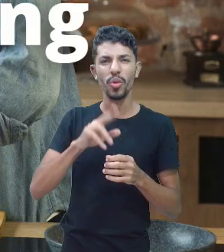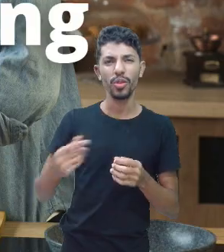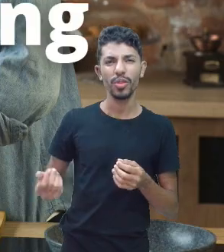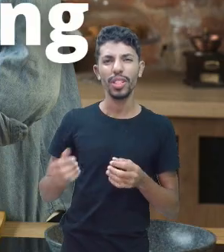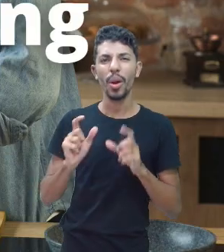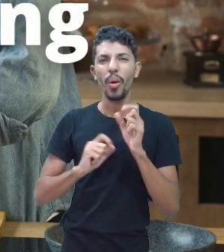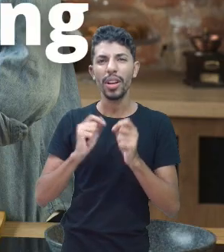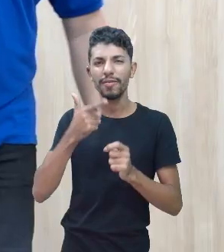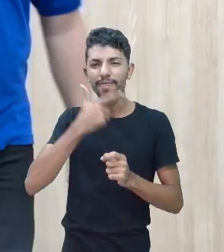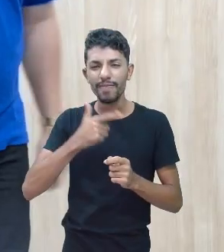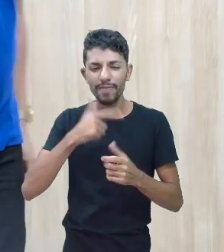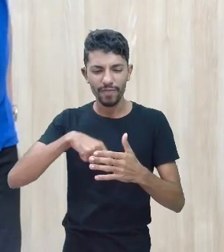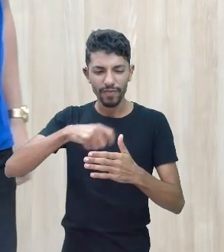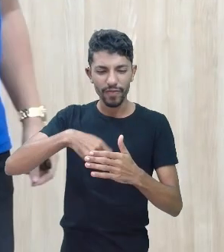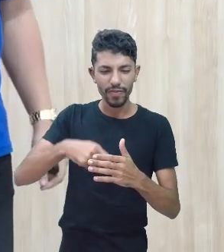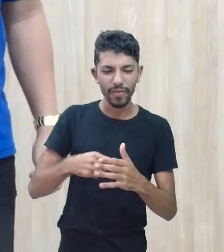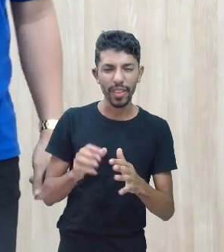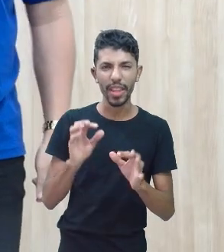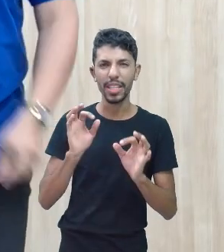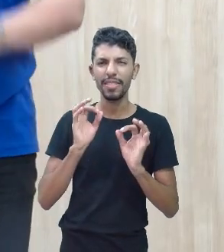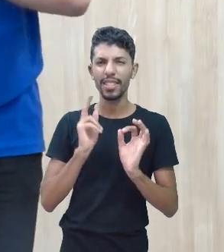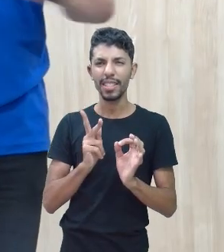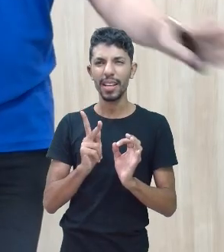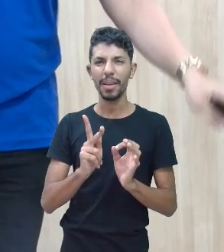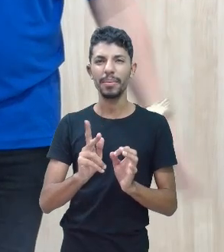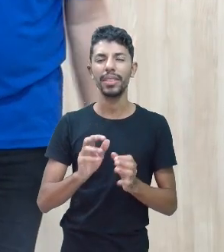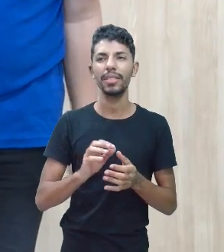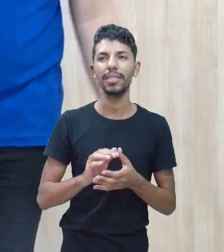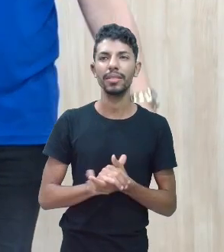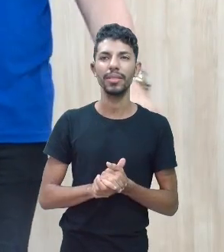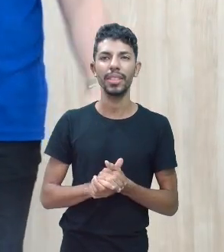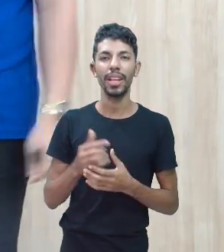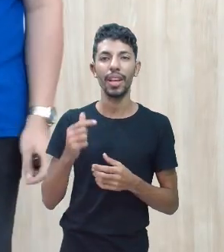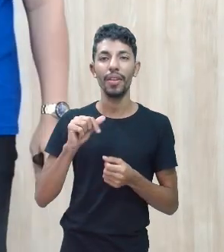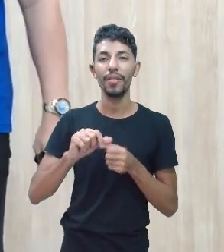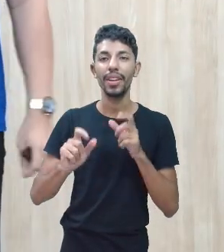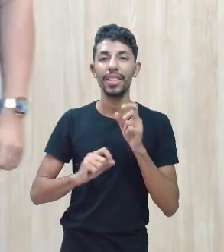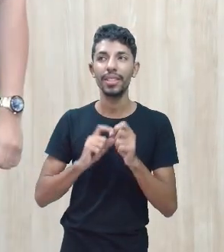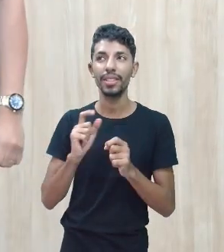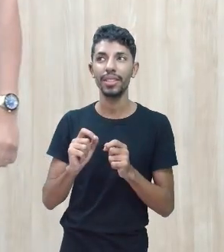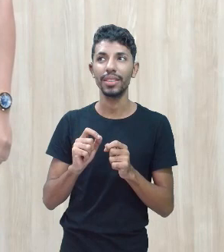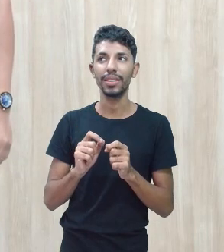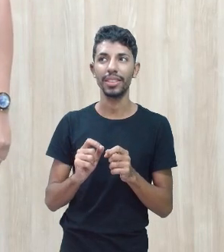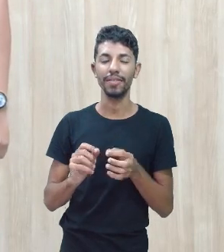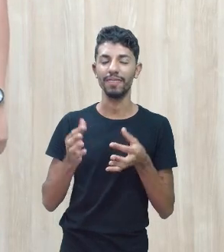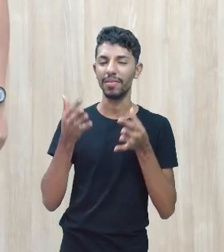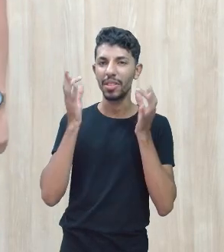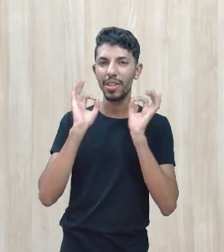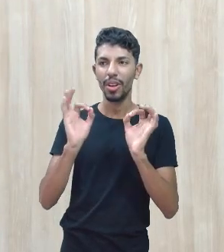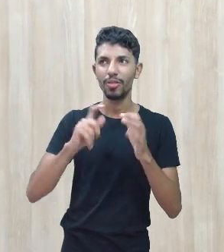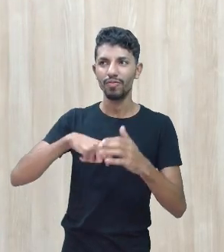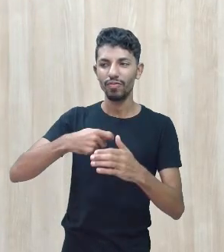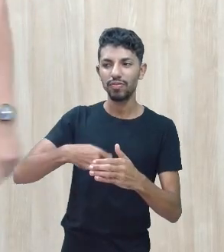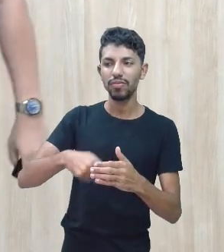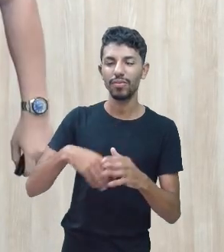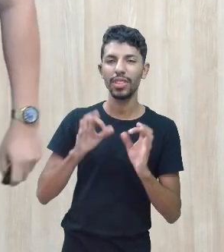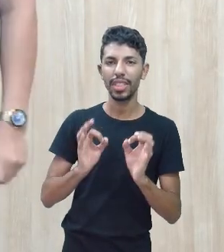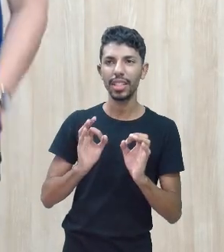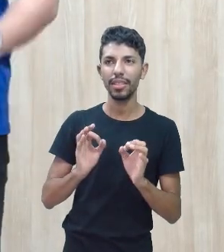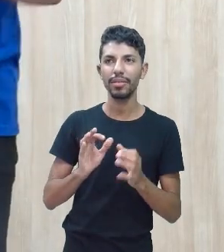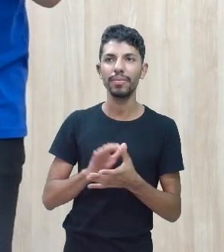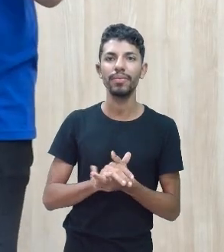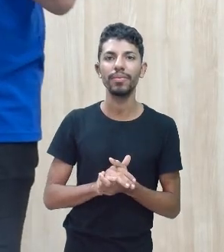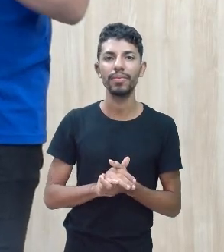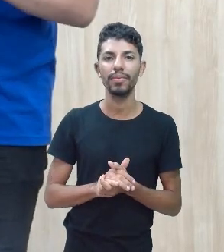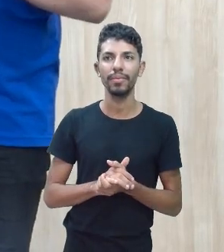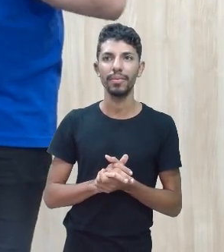ralado, eu dou o toque final ali na coisa, porque eu não sei cozinhar, eu esquento uma água daqui, ó. Pense, brincadeira não, minha água